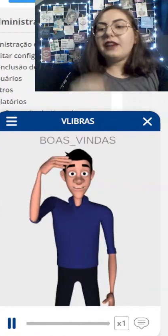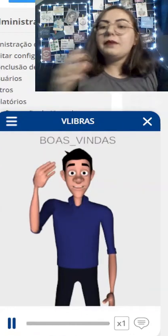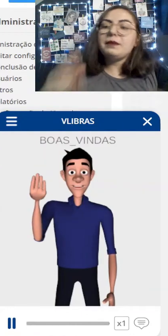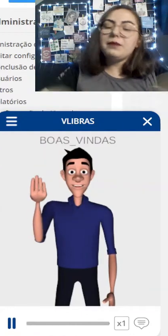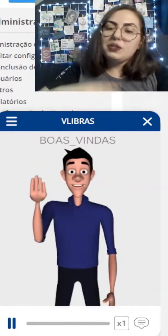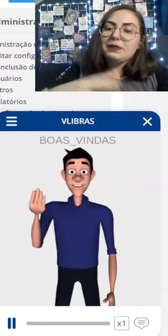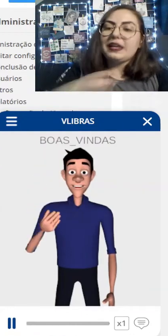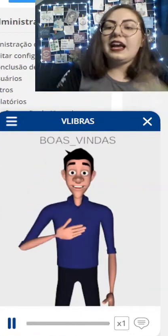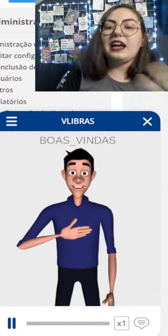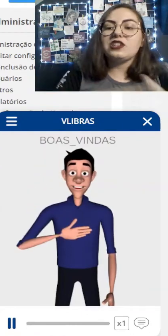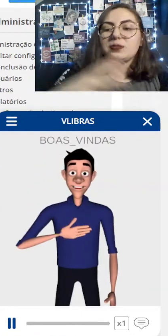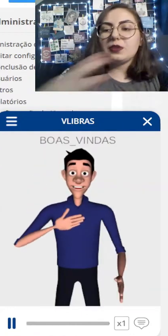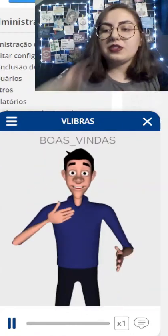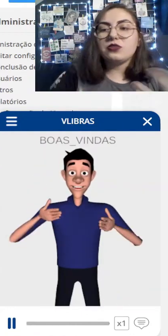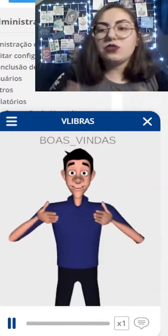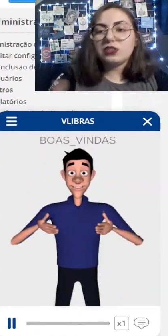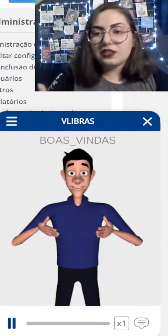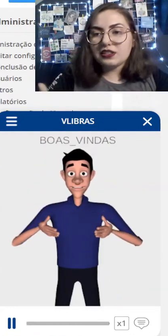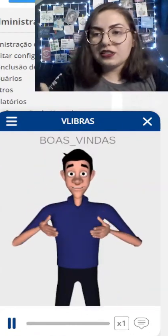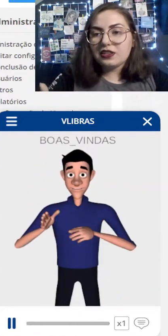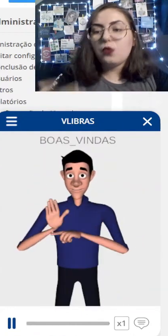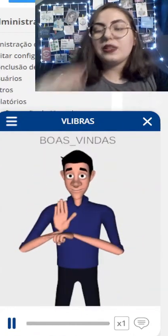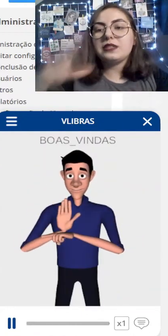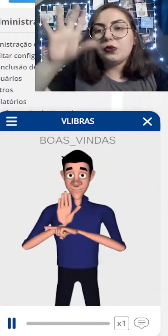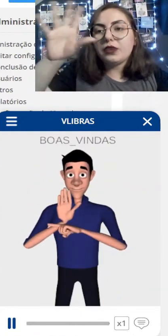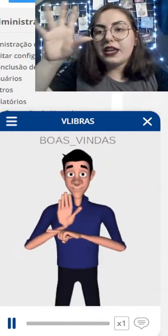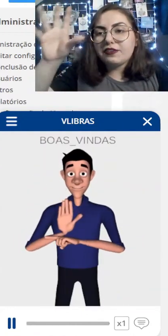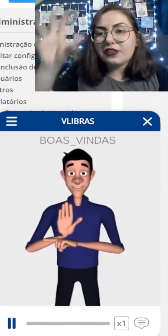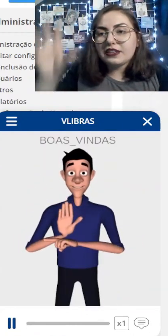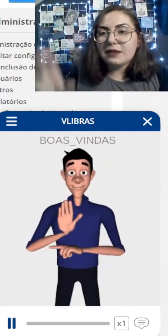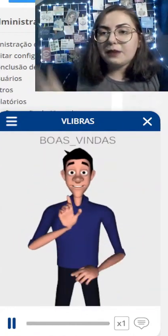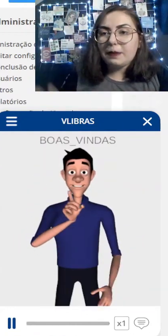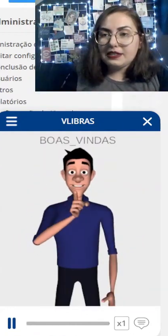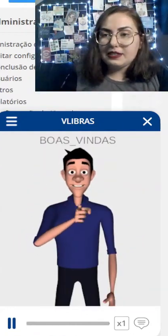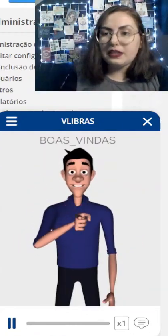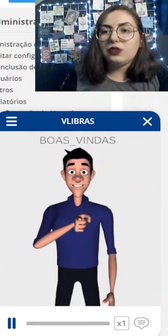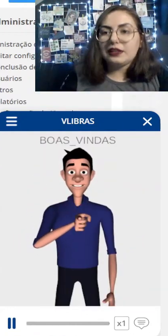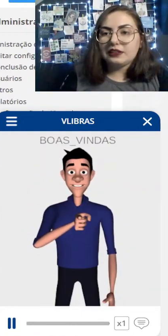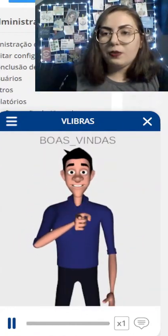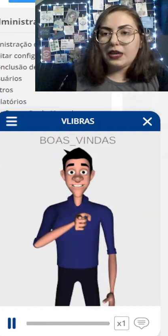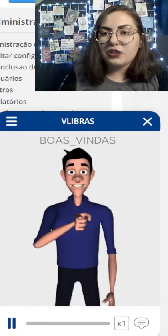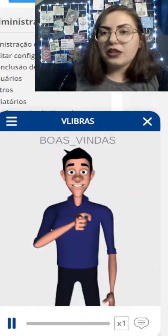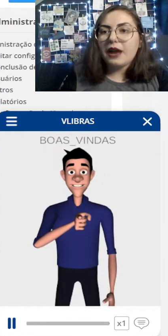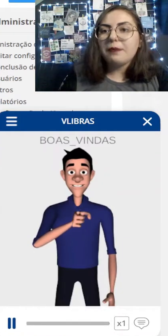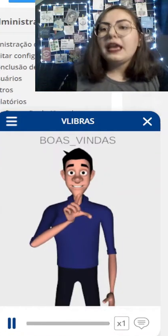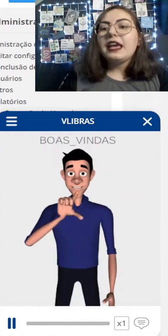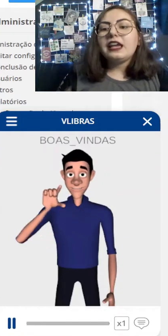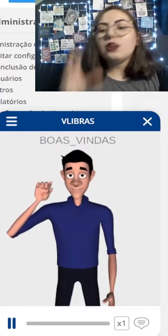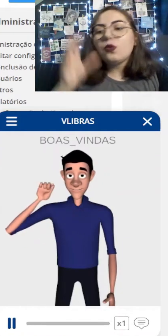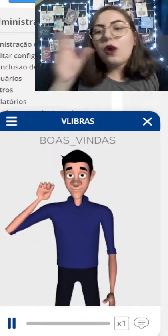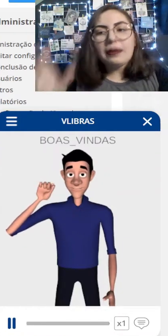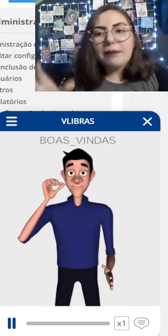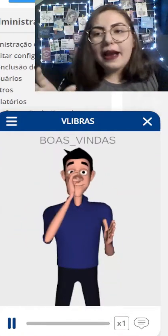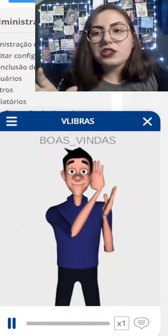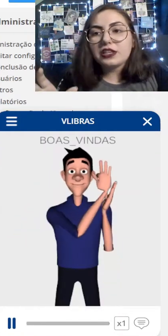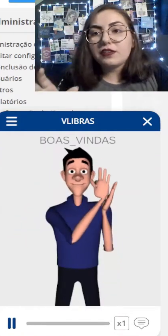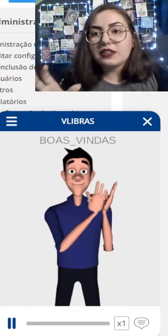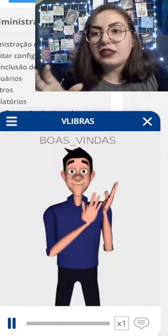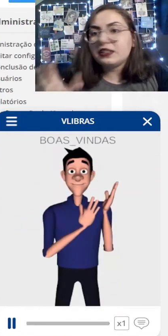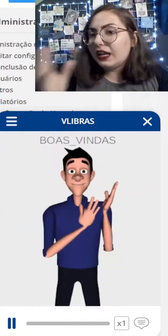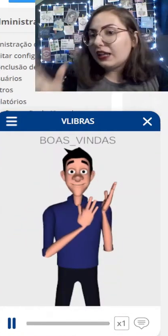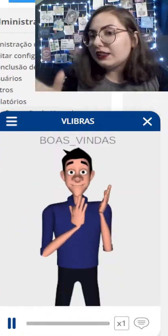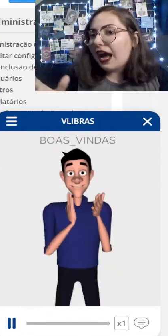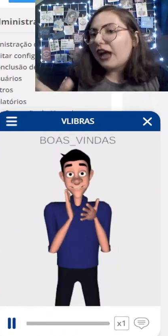gente consegue ver e pedir para que haja esse processo de transcrição com esse plugin que fica sempre aparecendo lateralmente tá então qualquer